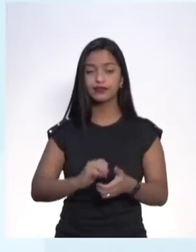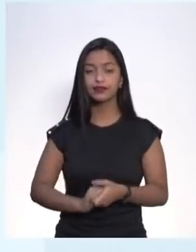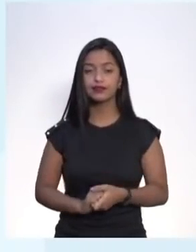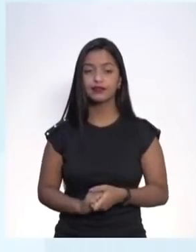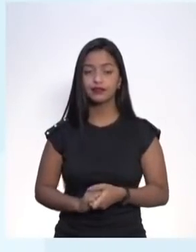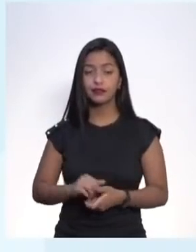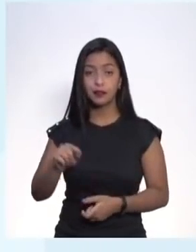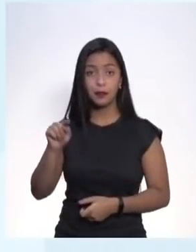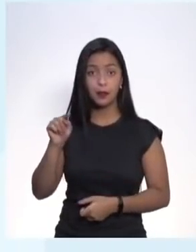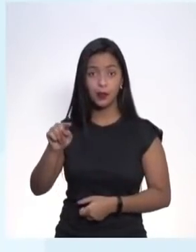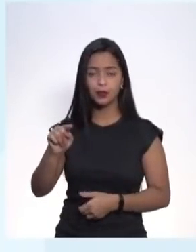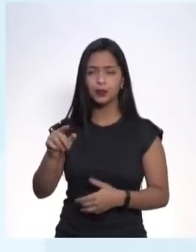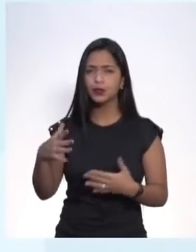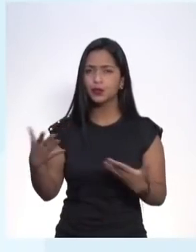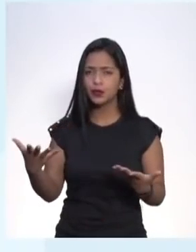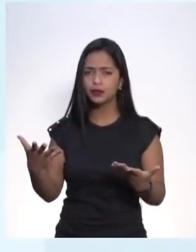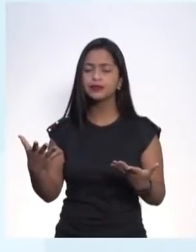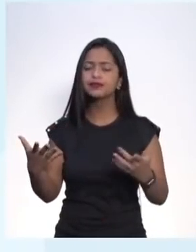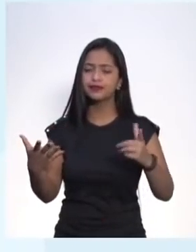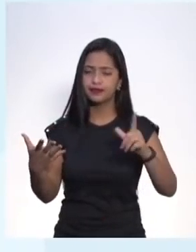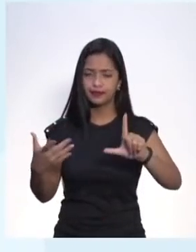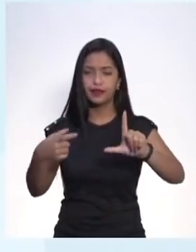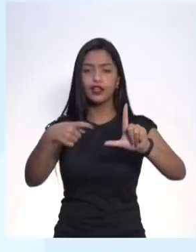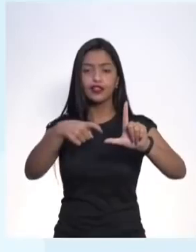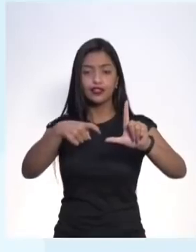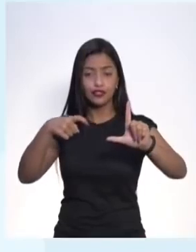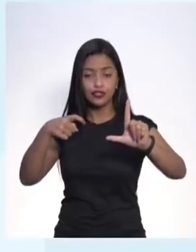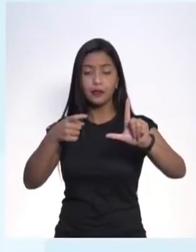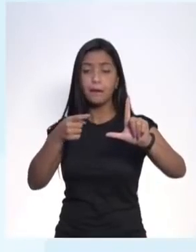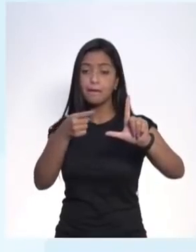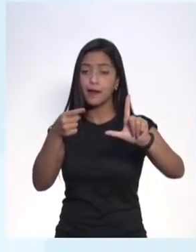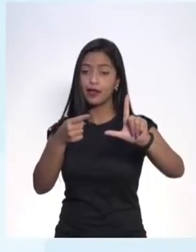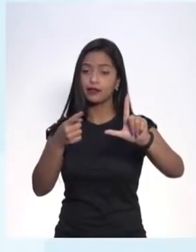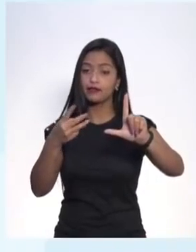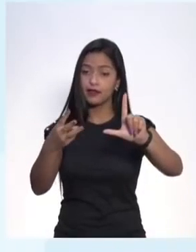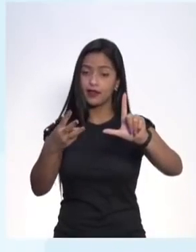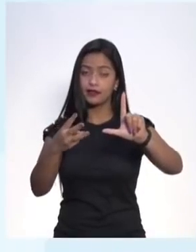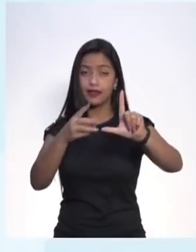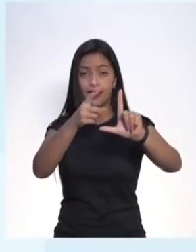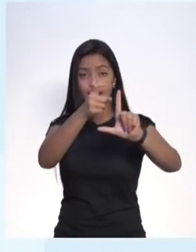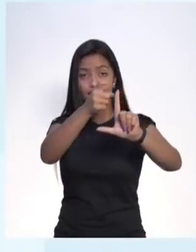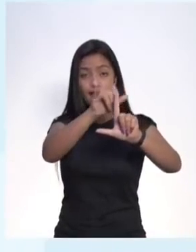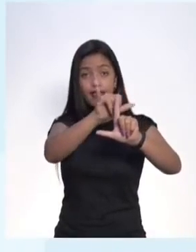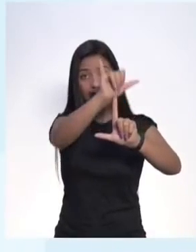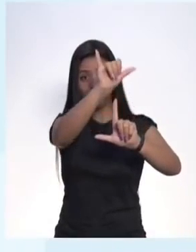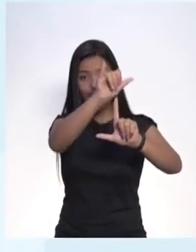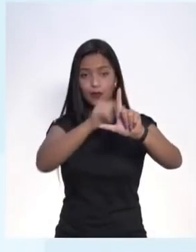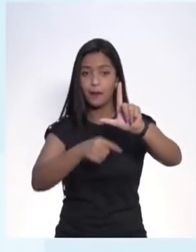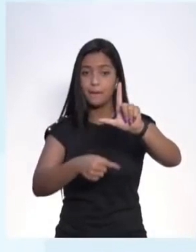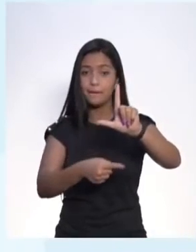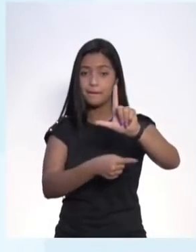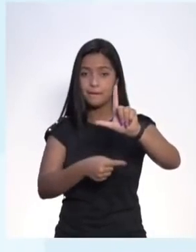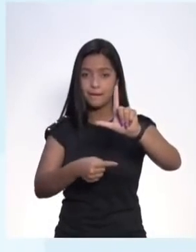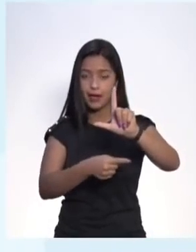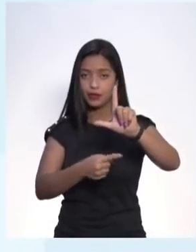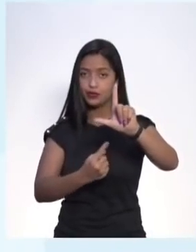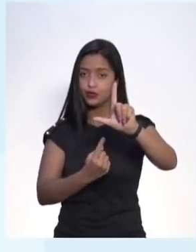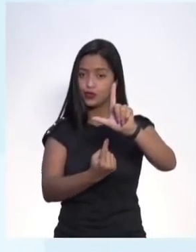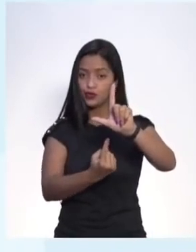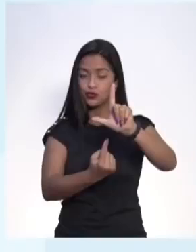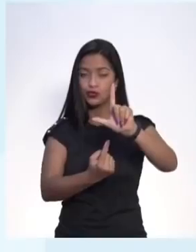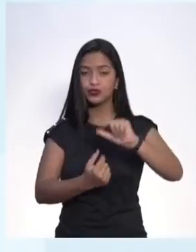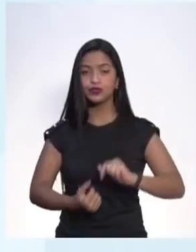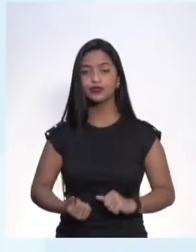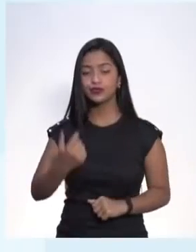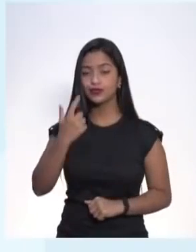é 3 negativo de X e 1 negativo de Y. 3 negativo e 1 é o meu vértice Y